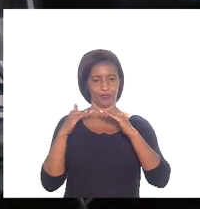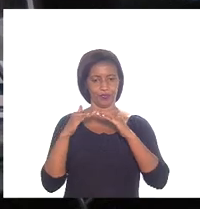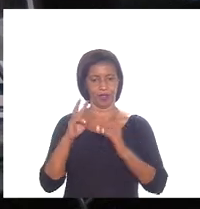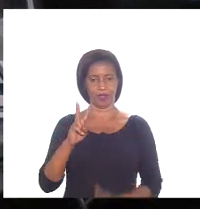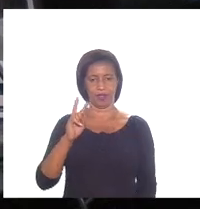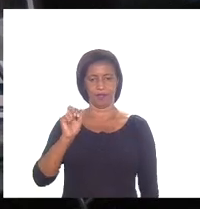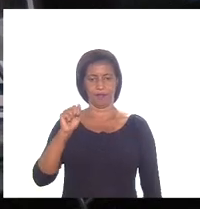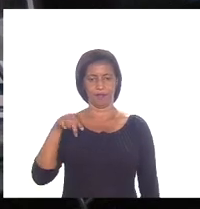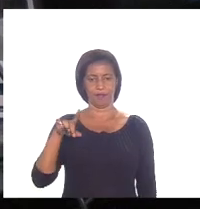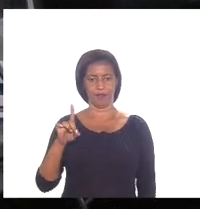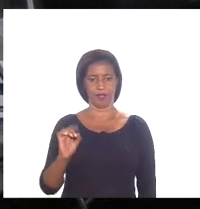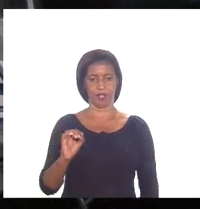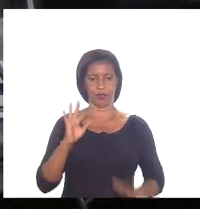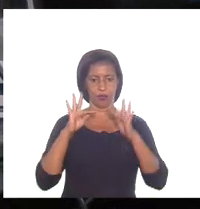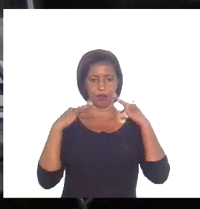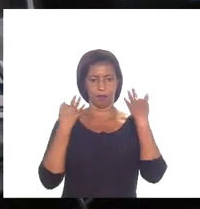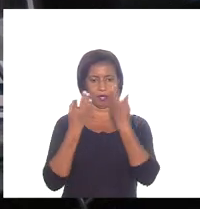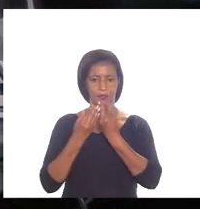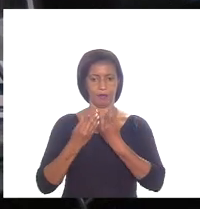Vando Família.